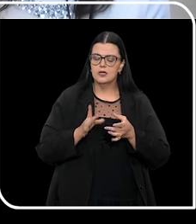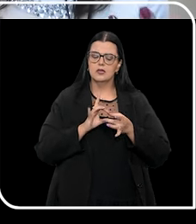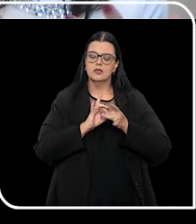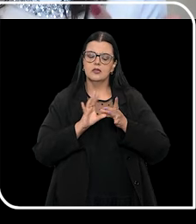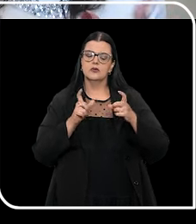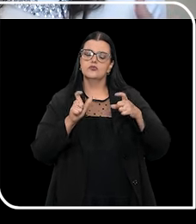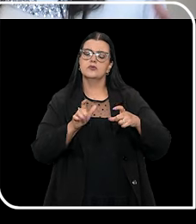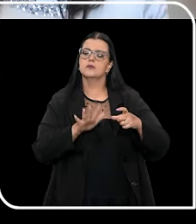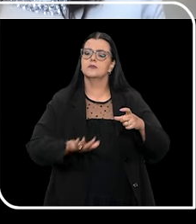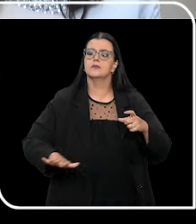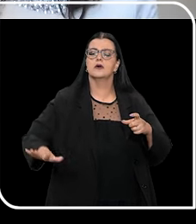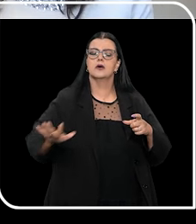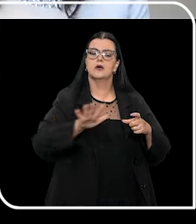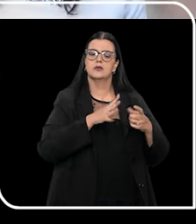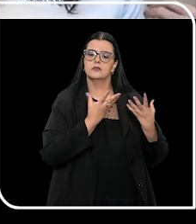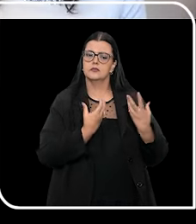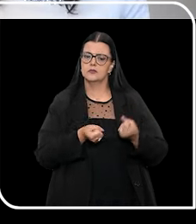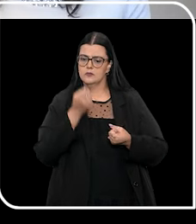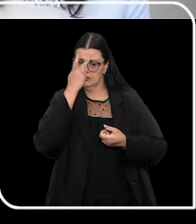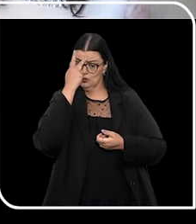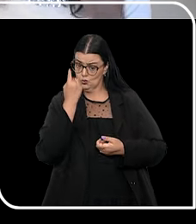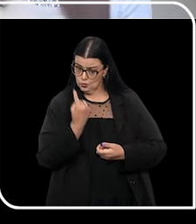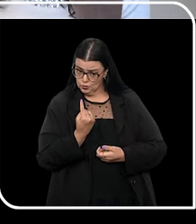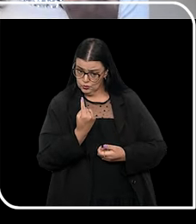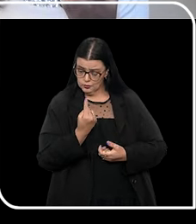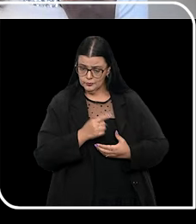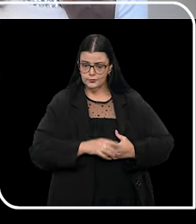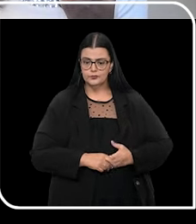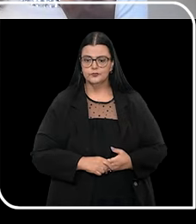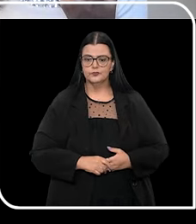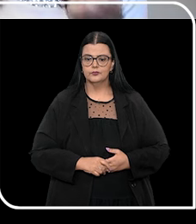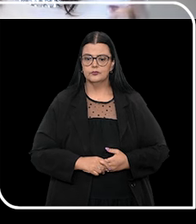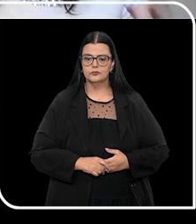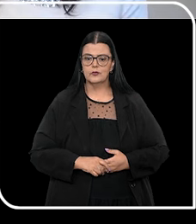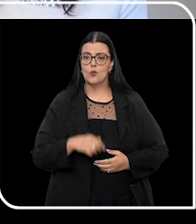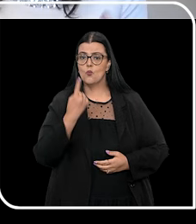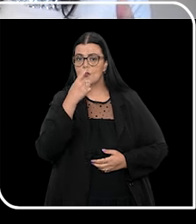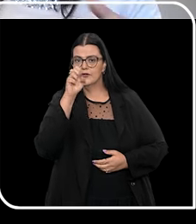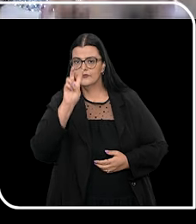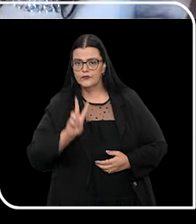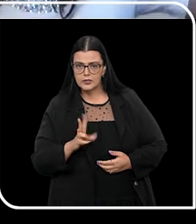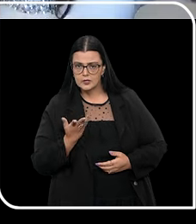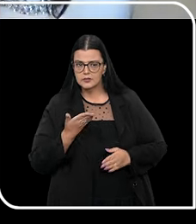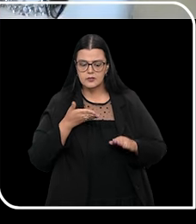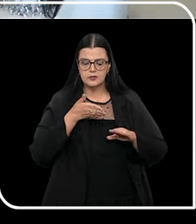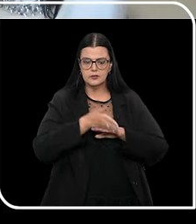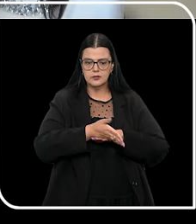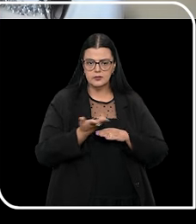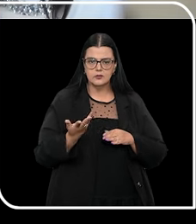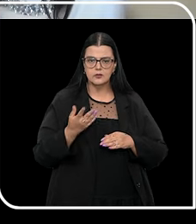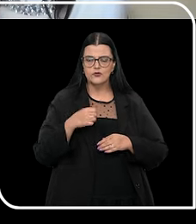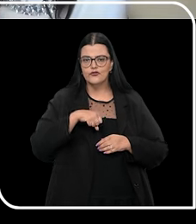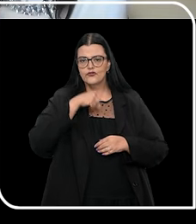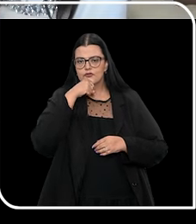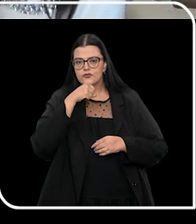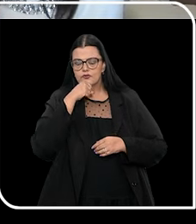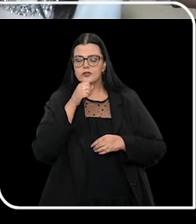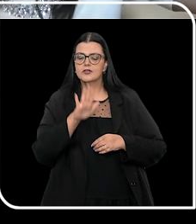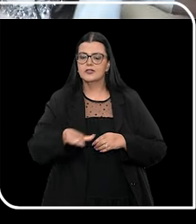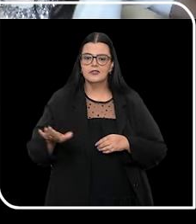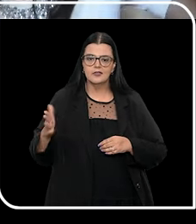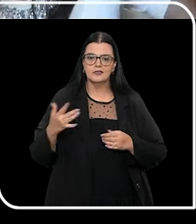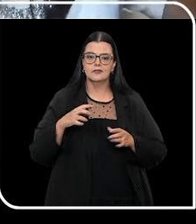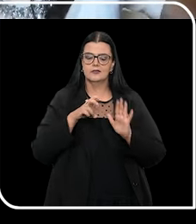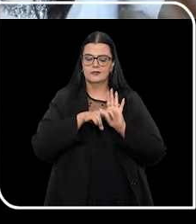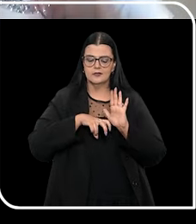acesso então a gente a gente tem que deixar o espaço acessível para receber que seja uma pessoa sequer né seja uma vez na vida que vai um